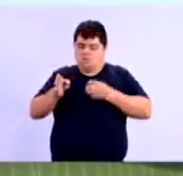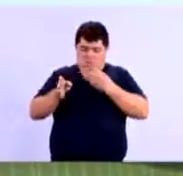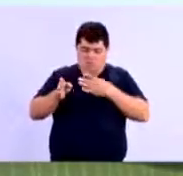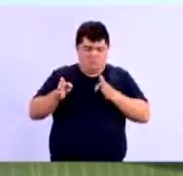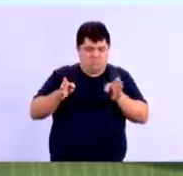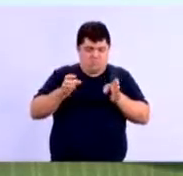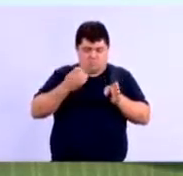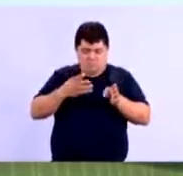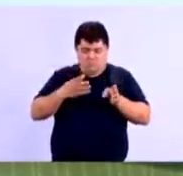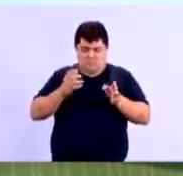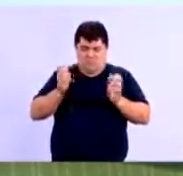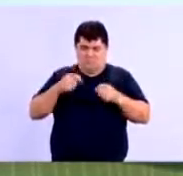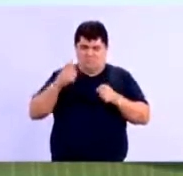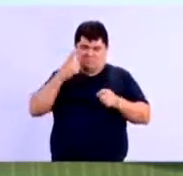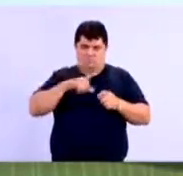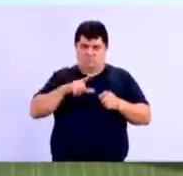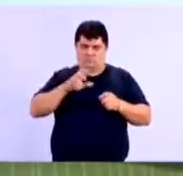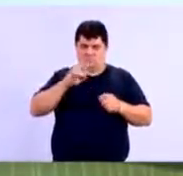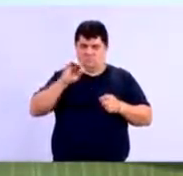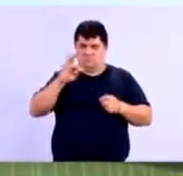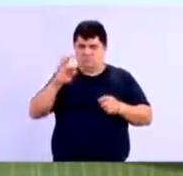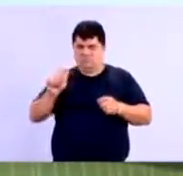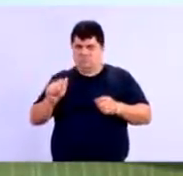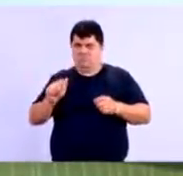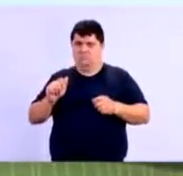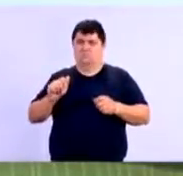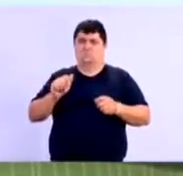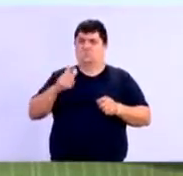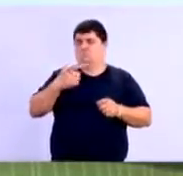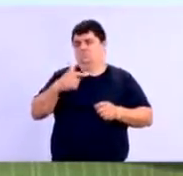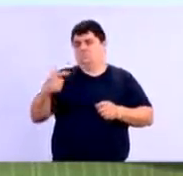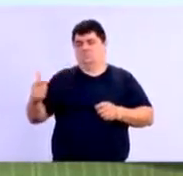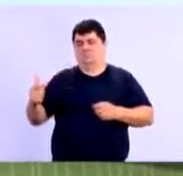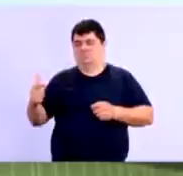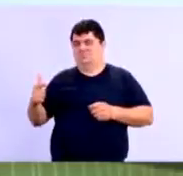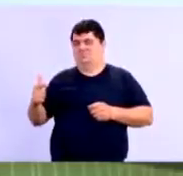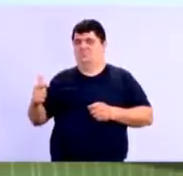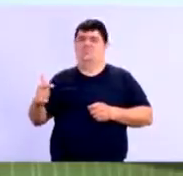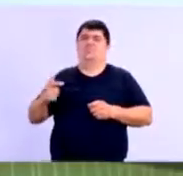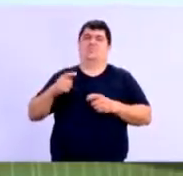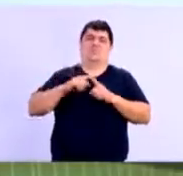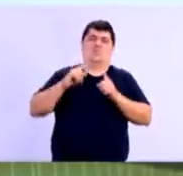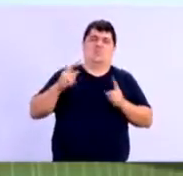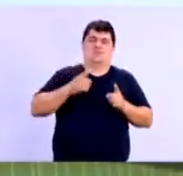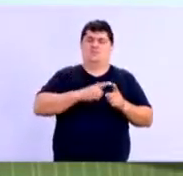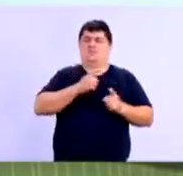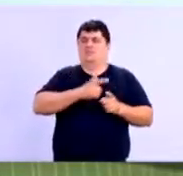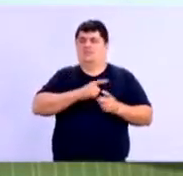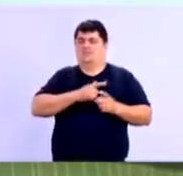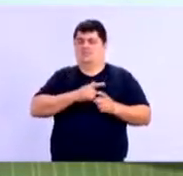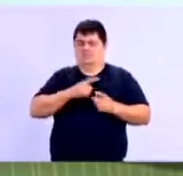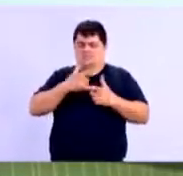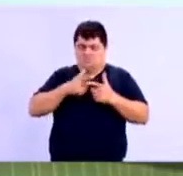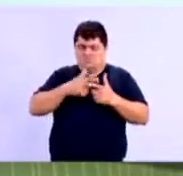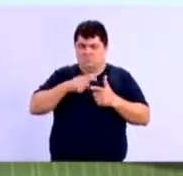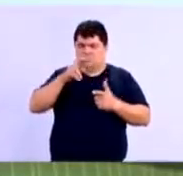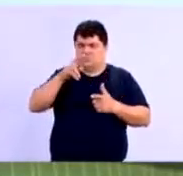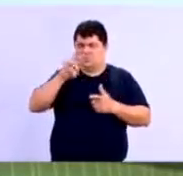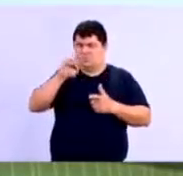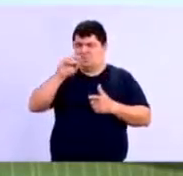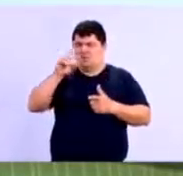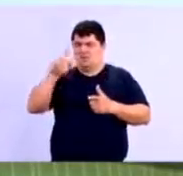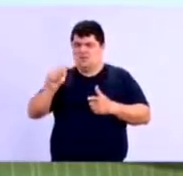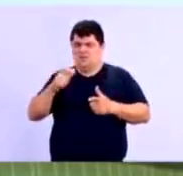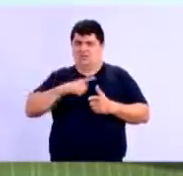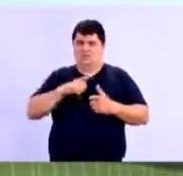rentabilidade boa, ela resolveu os problemas de rentabilidade e endividamento? Não. E aí, quando tem esses problemas de rentabilidade e endividamento,